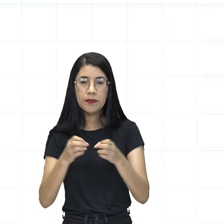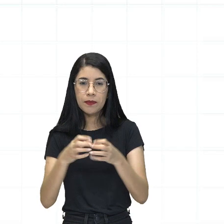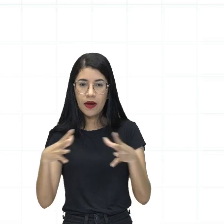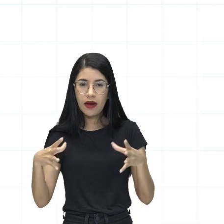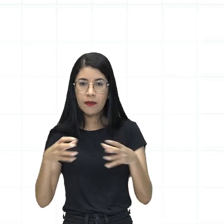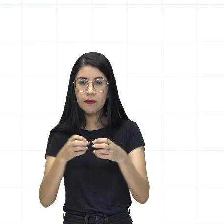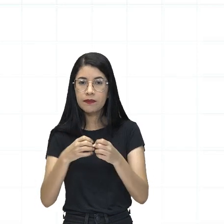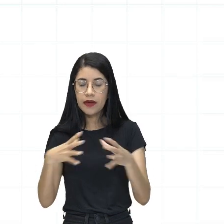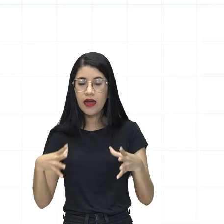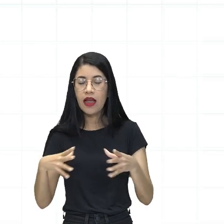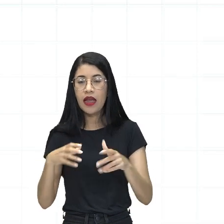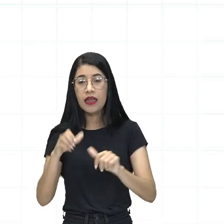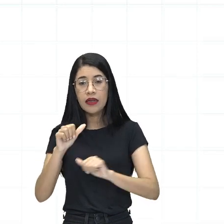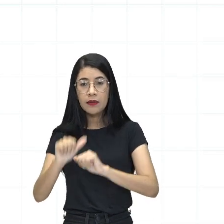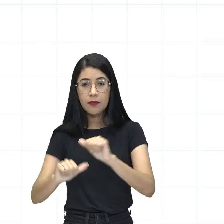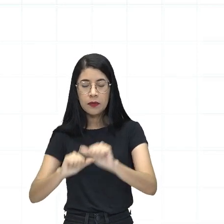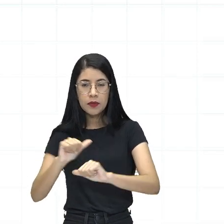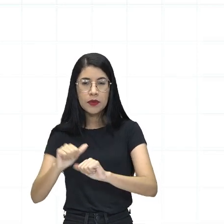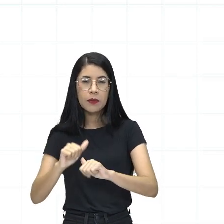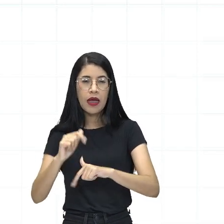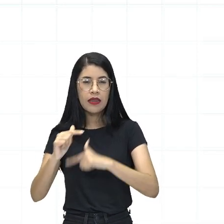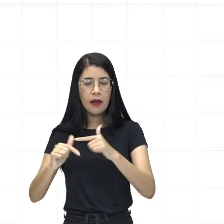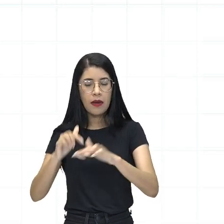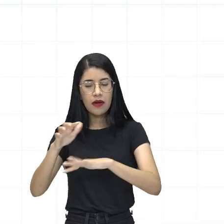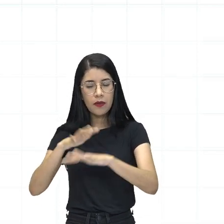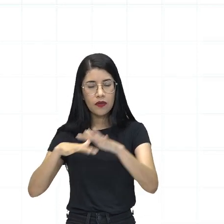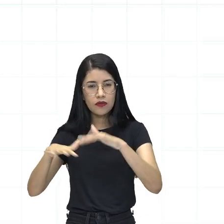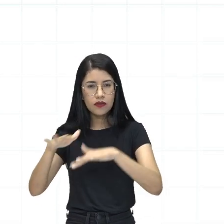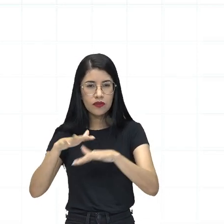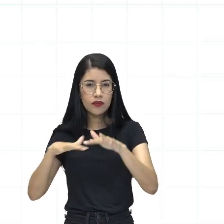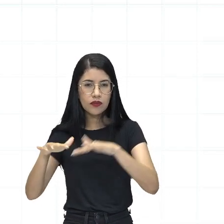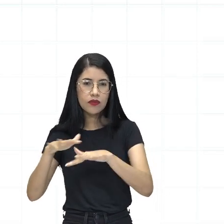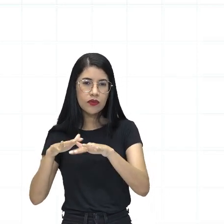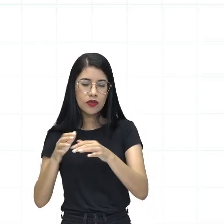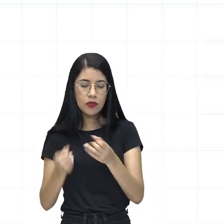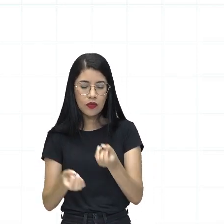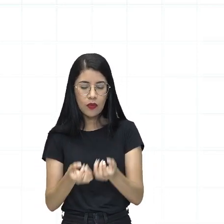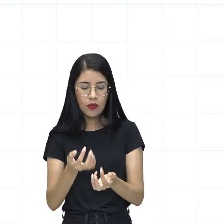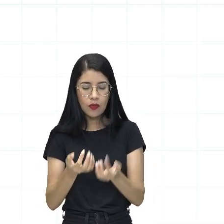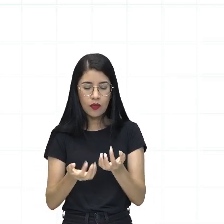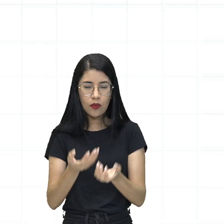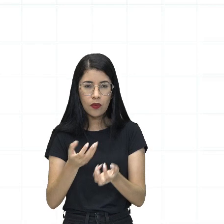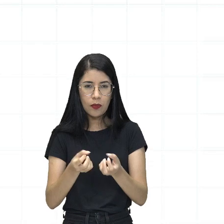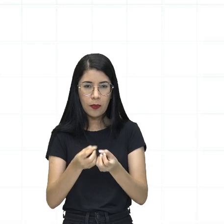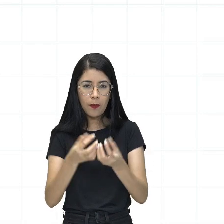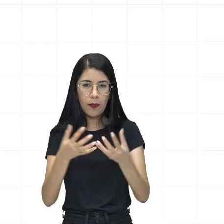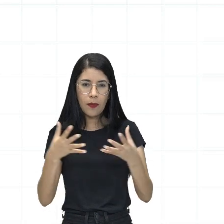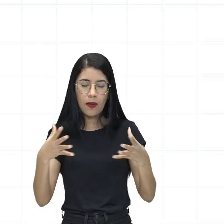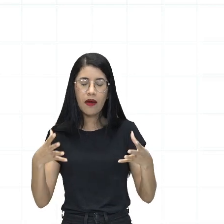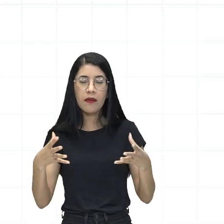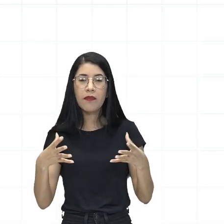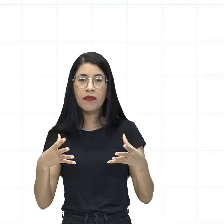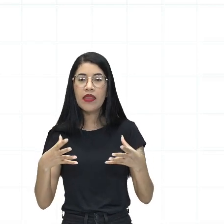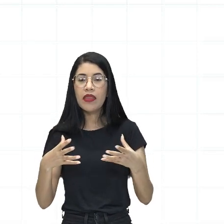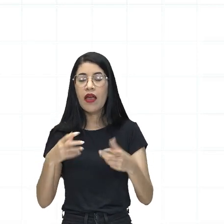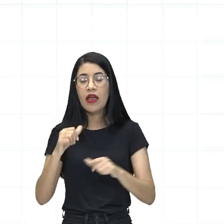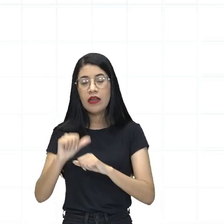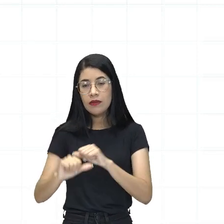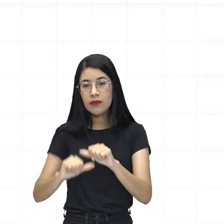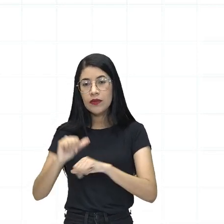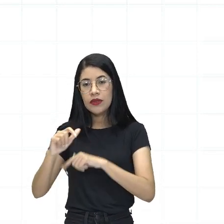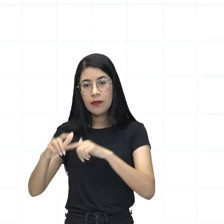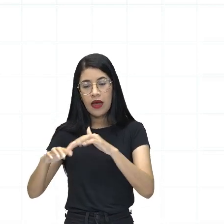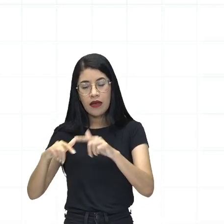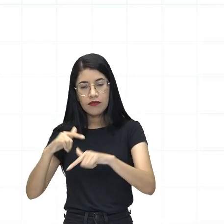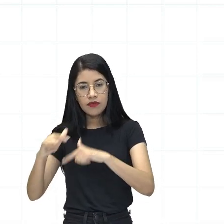né, é convertida em trabalho. Explosão ali é a combustão, tá bom? então é convertida em trabalho por meio do